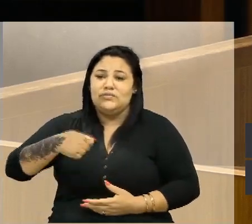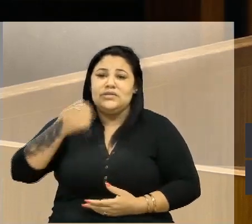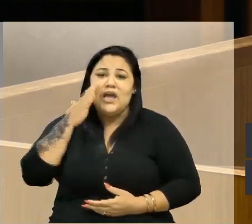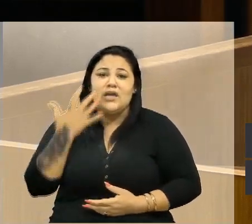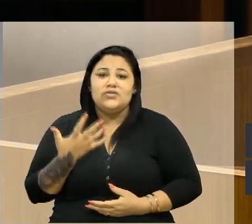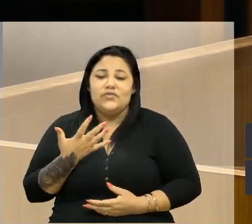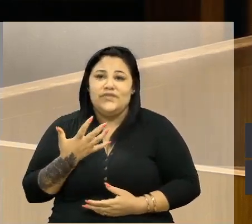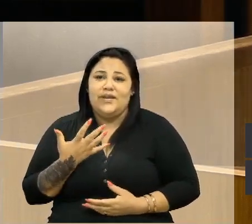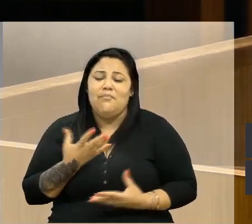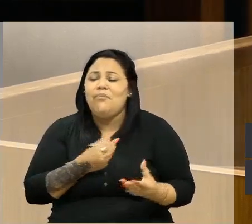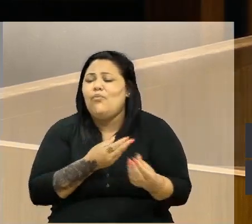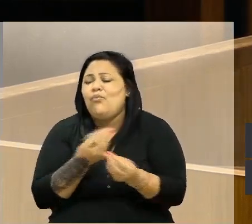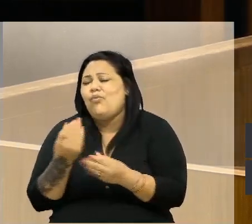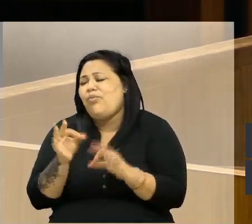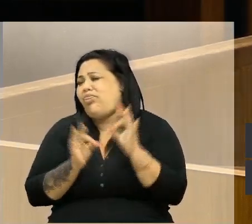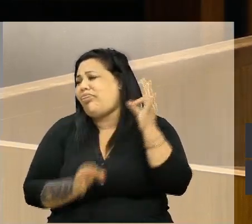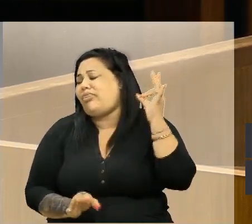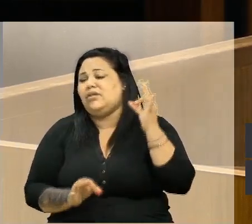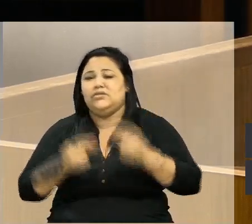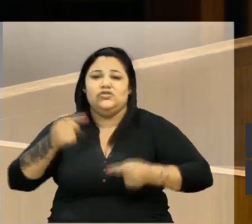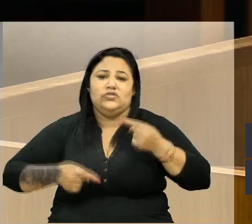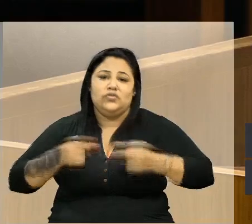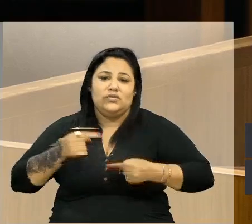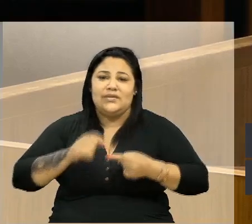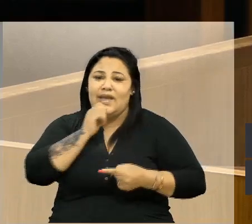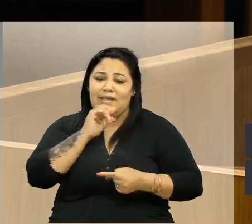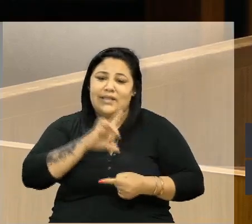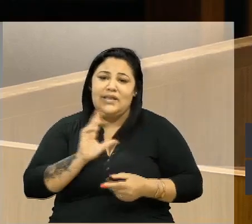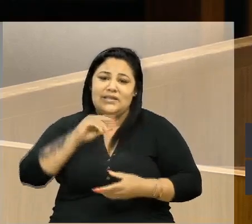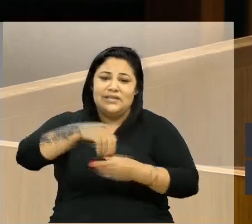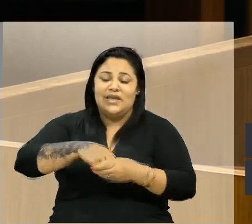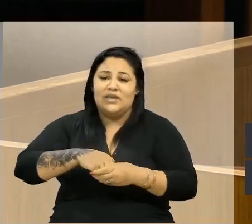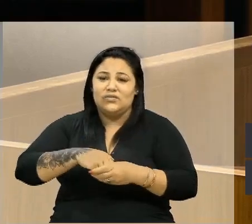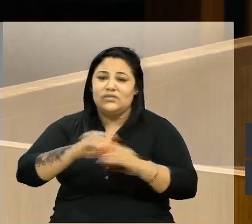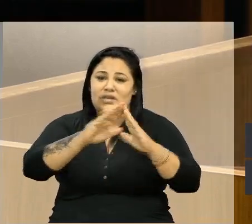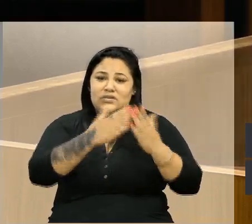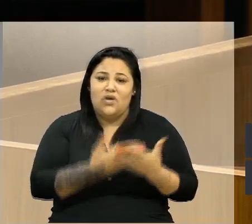mais de inúmeras discussões que tem nas escolas,